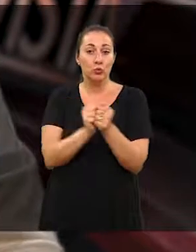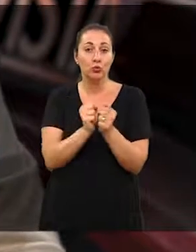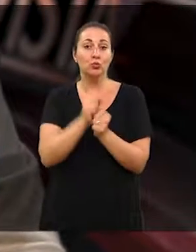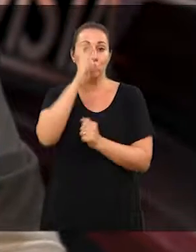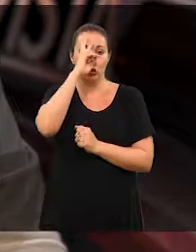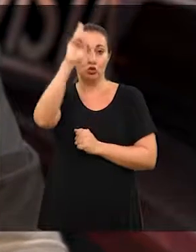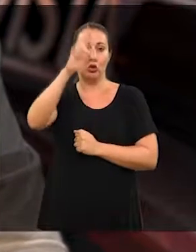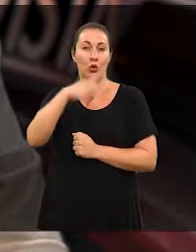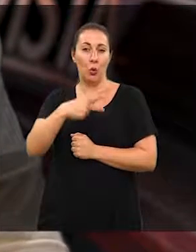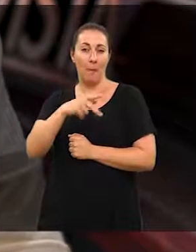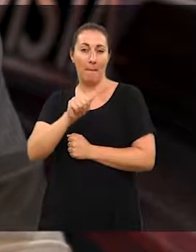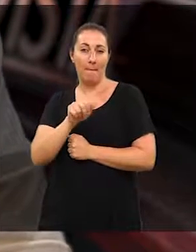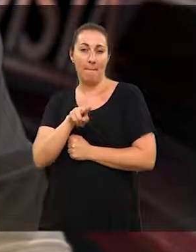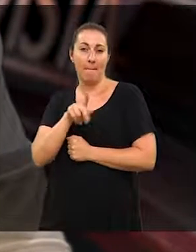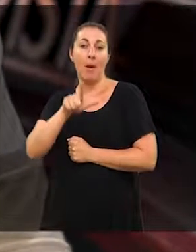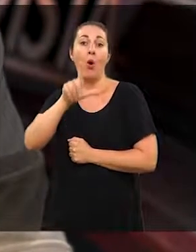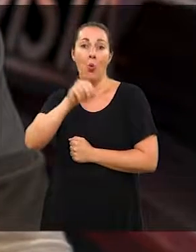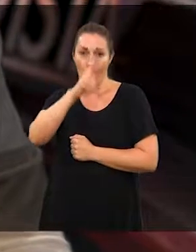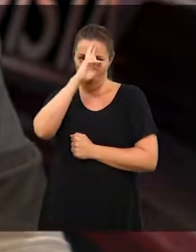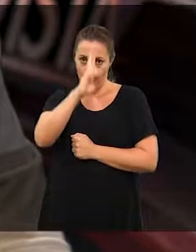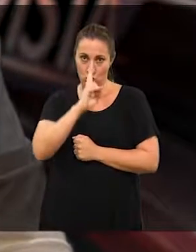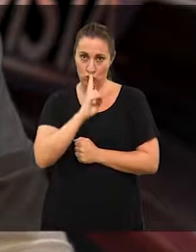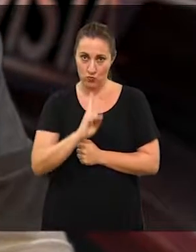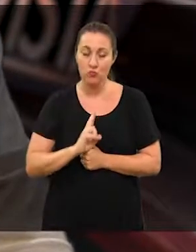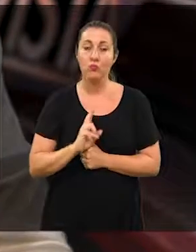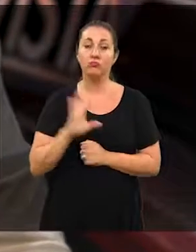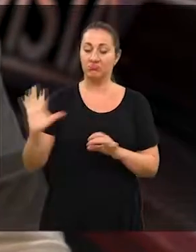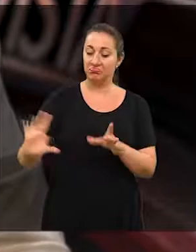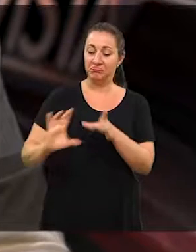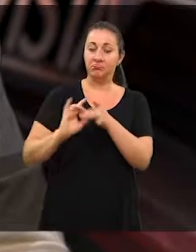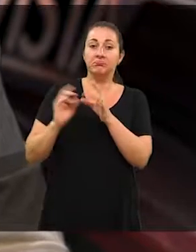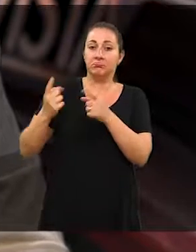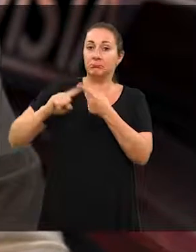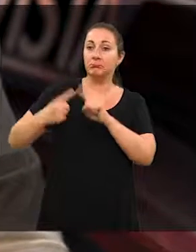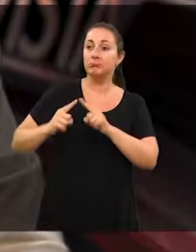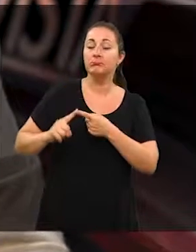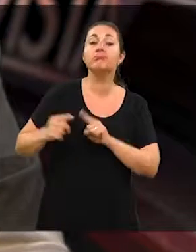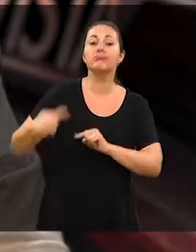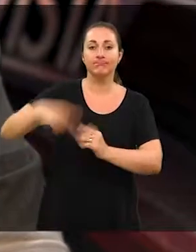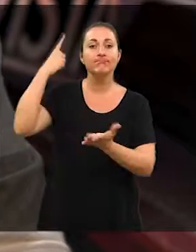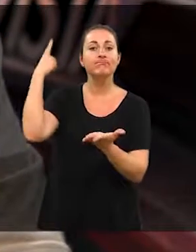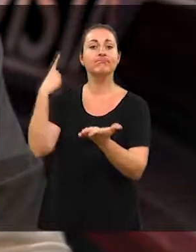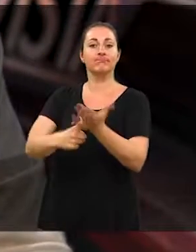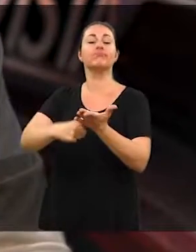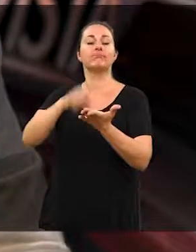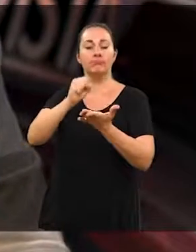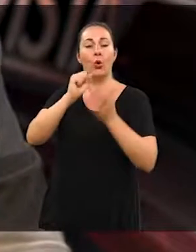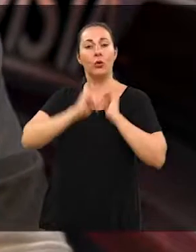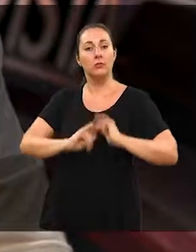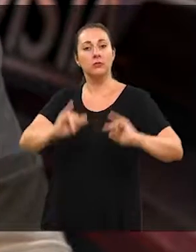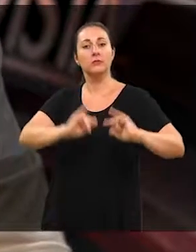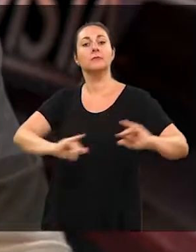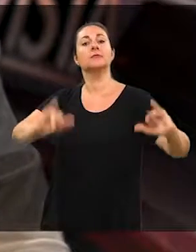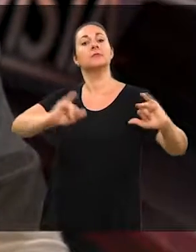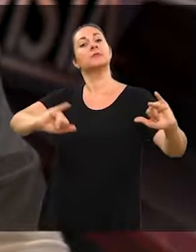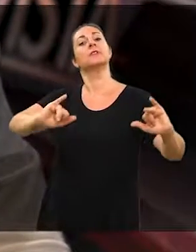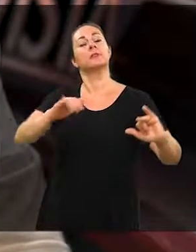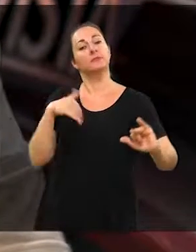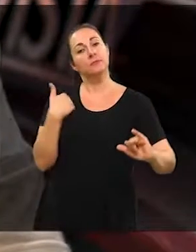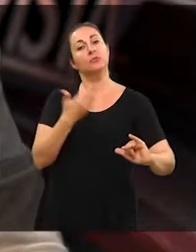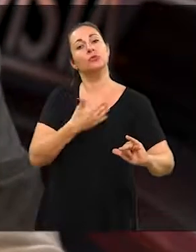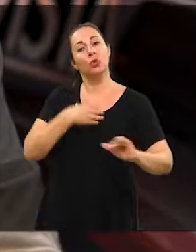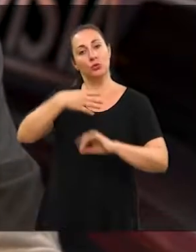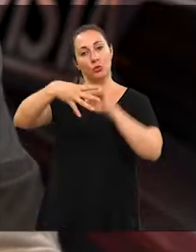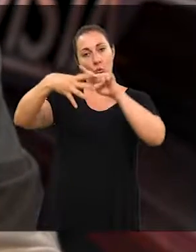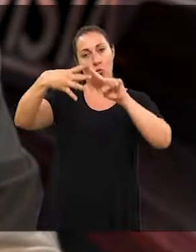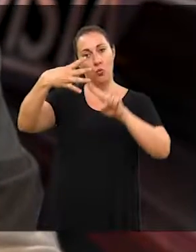junto à URI, com o diretor Paulo Esponqueado, e que ele se comprometeu, né, disse assim, pode divulgar que nós somos